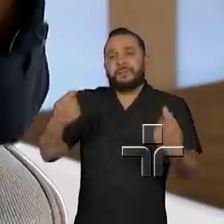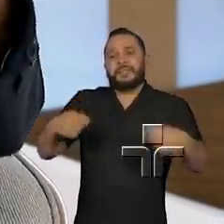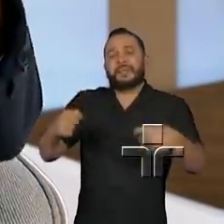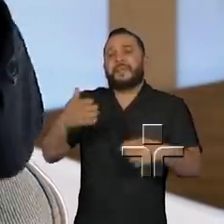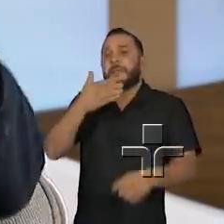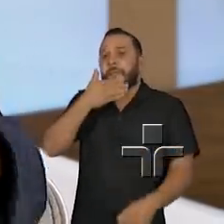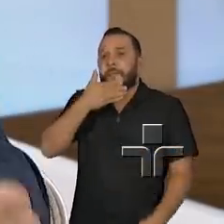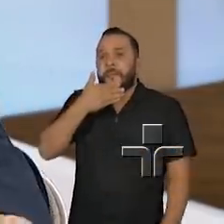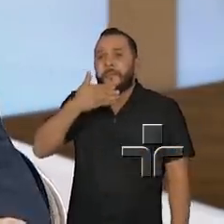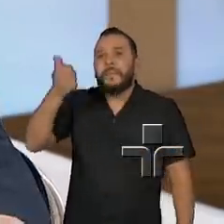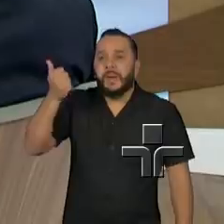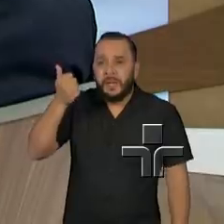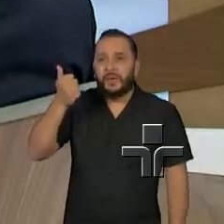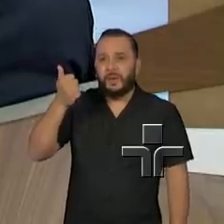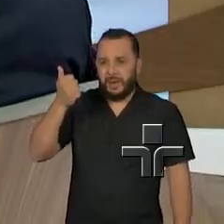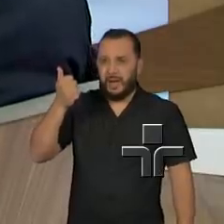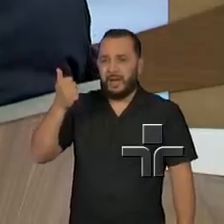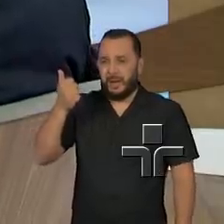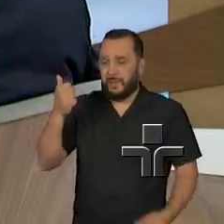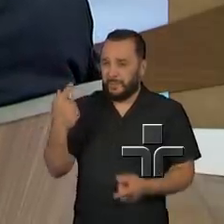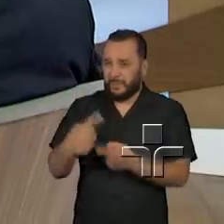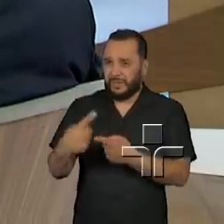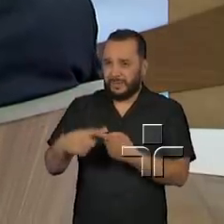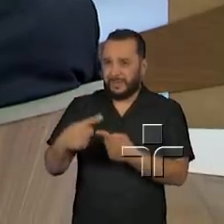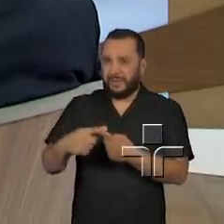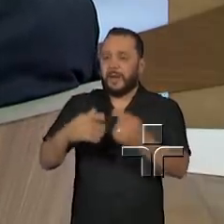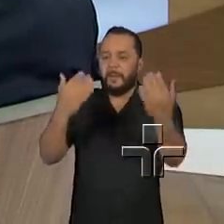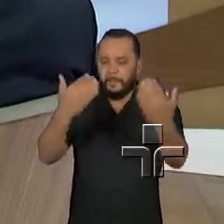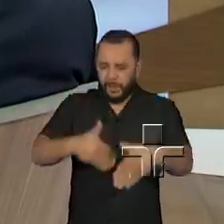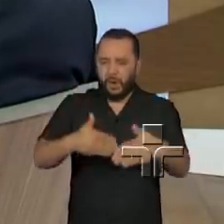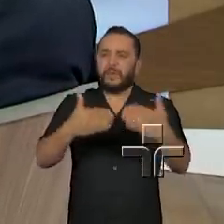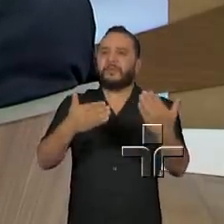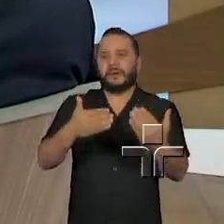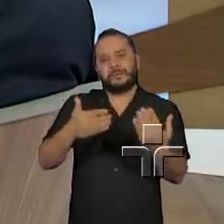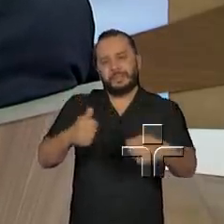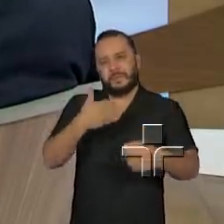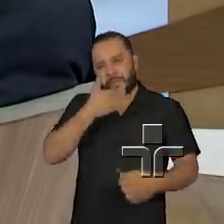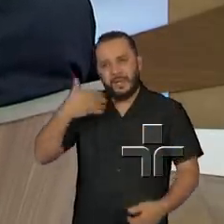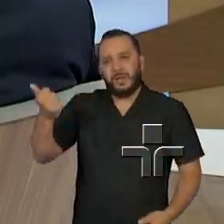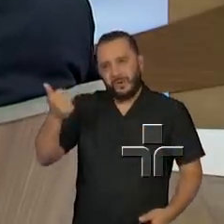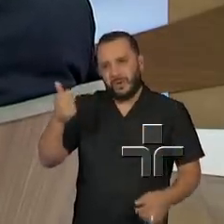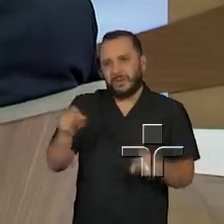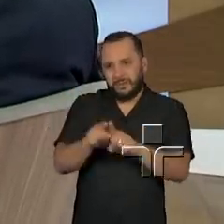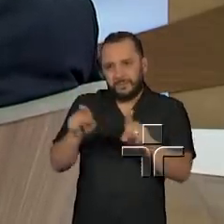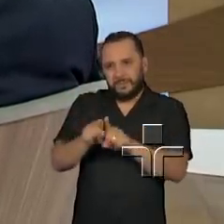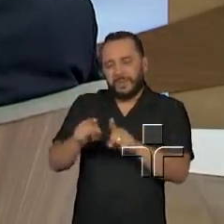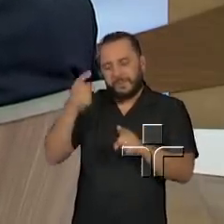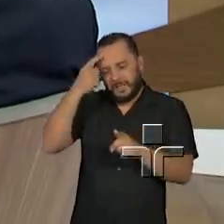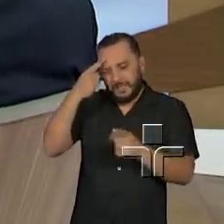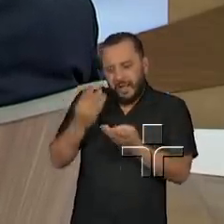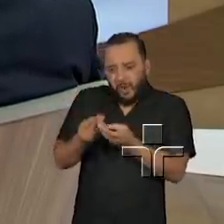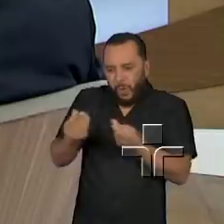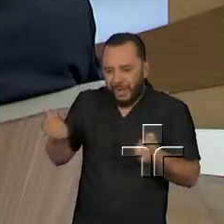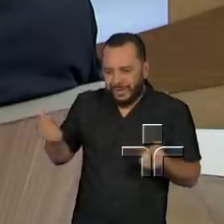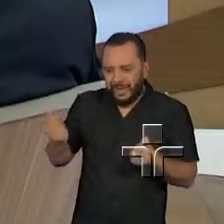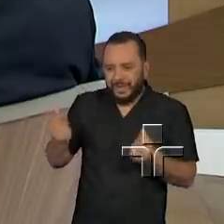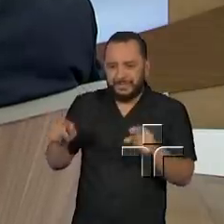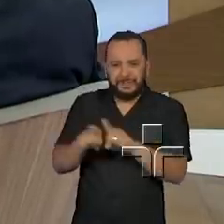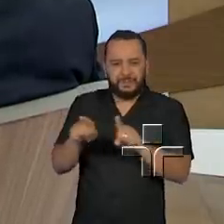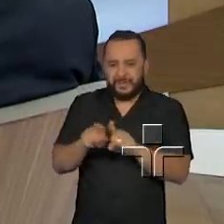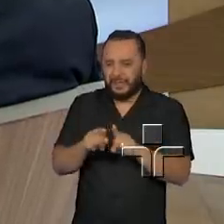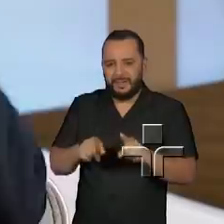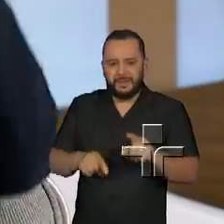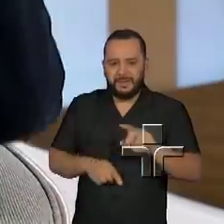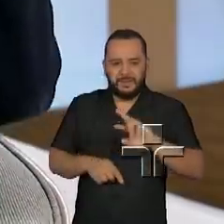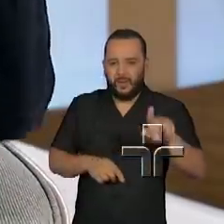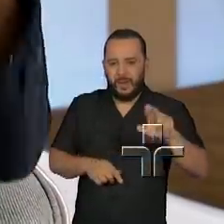melhorar o sistema, porque o nosso sistema de avaliação pode ser melhor, porque nós deveríamos focar em mais qualidade e não necessariamente a quantidade, porque